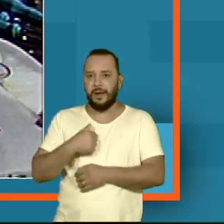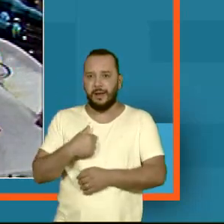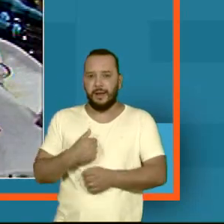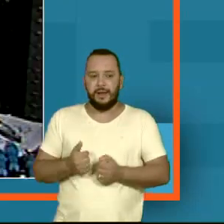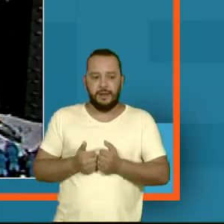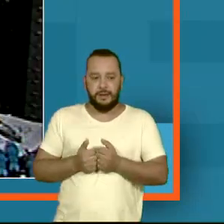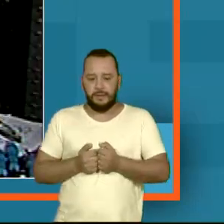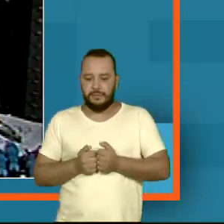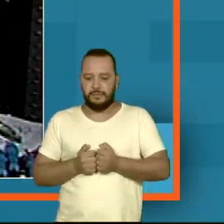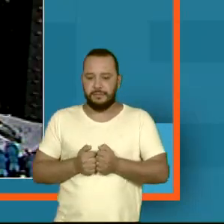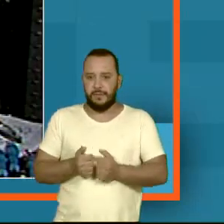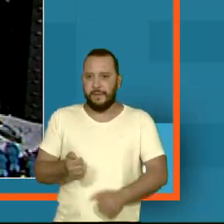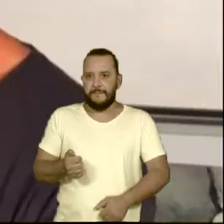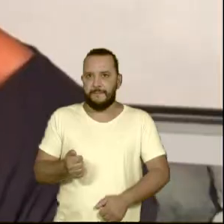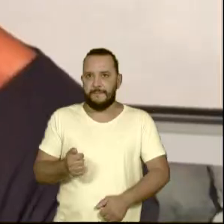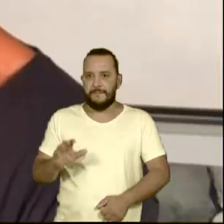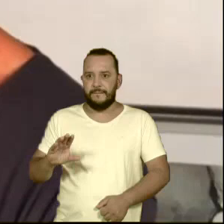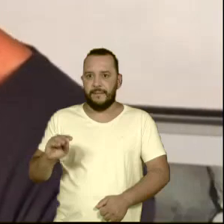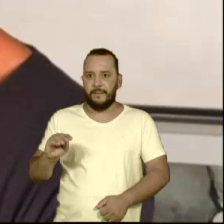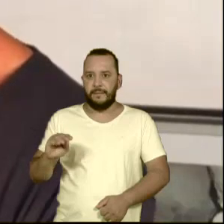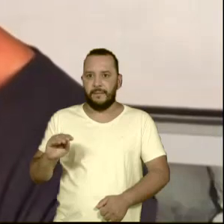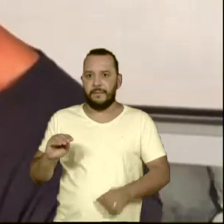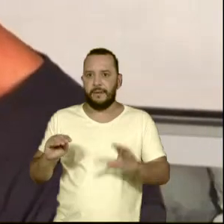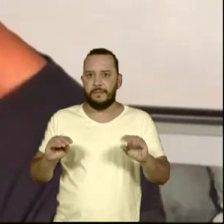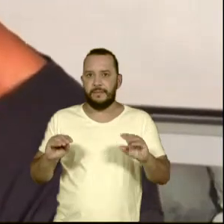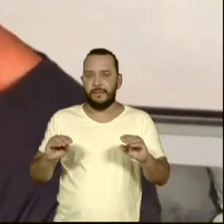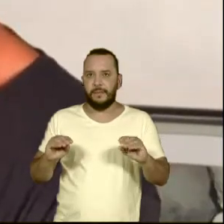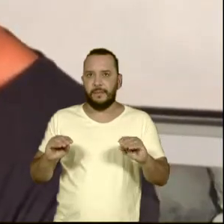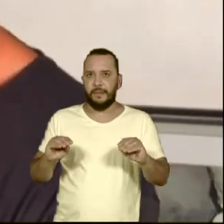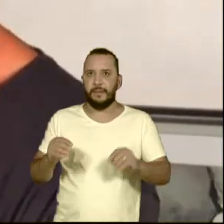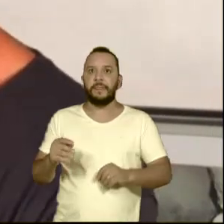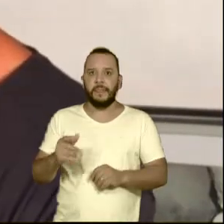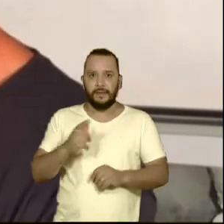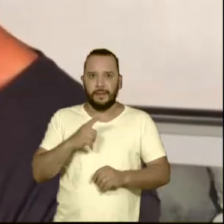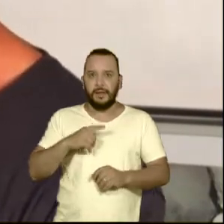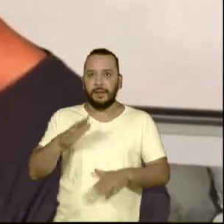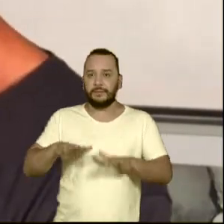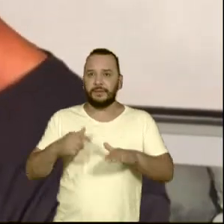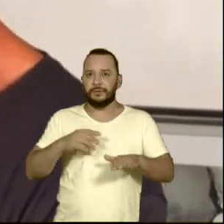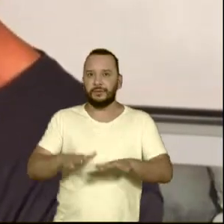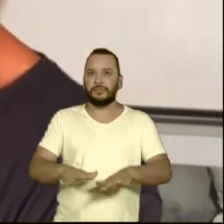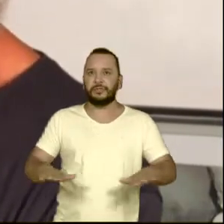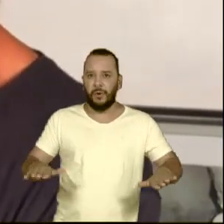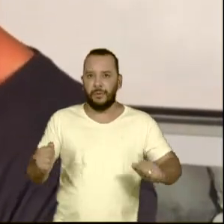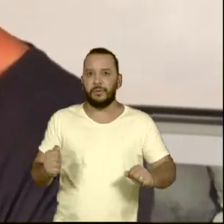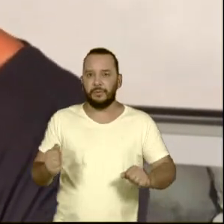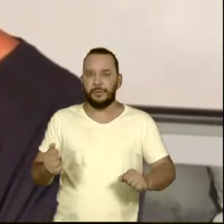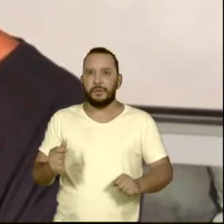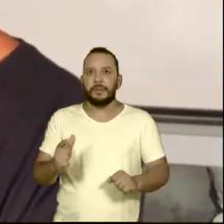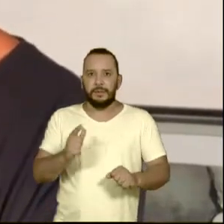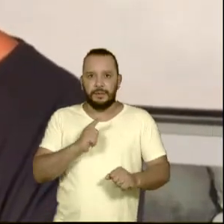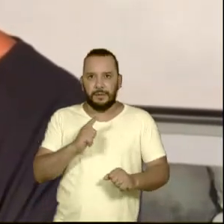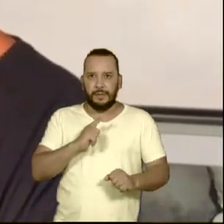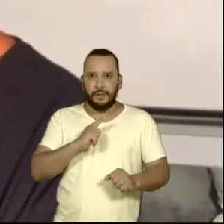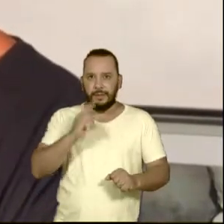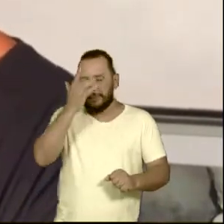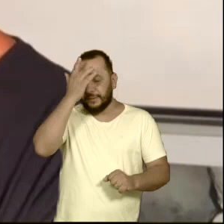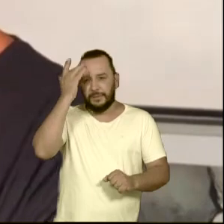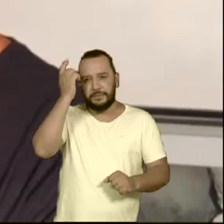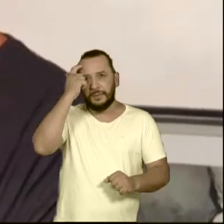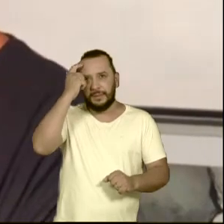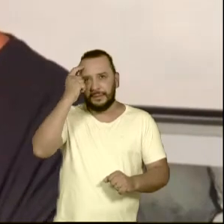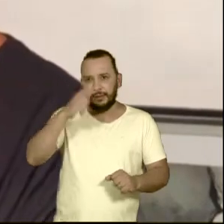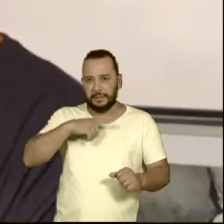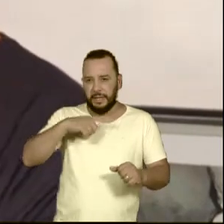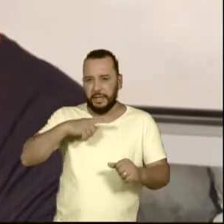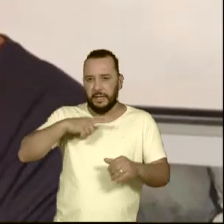tá? A gente vê, na maioria das vezes, as cenas, eles estão apoiados no chão e estão sendo manipulados. Deve ter gente que desconfia,